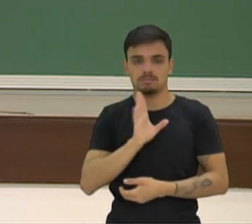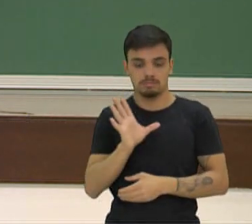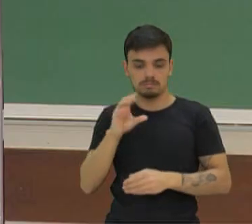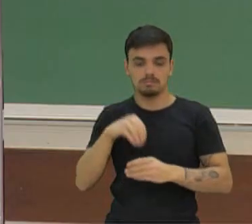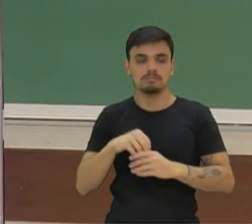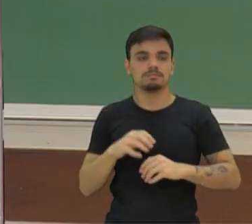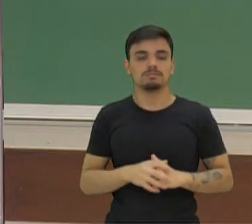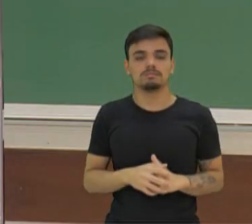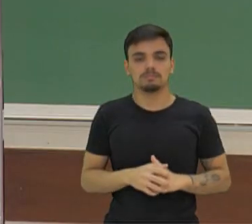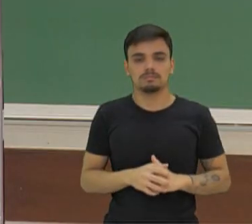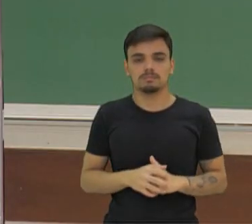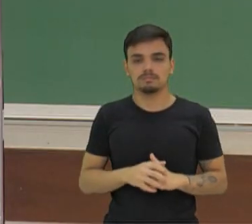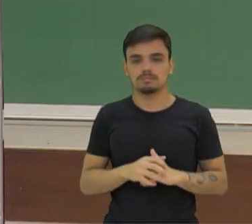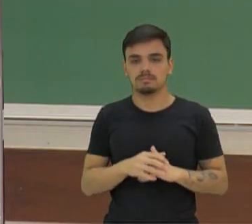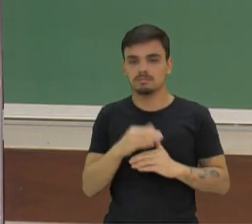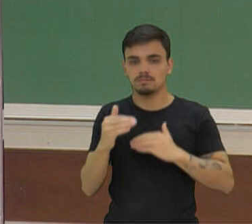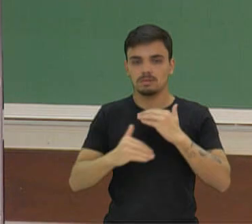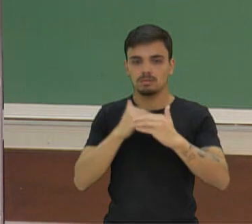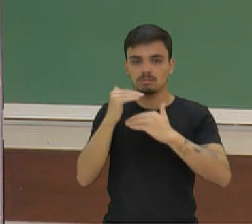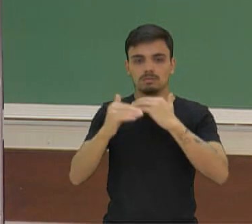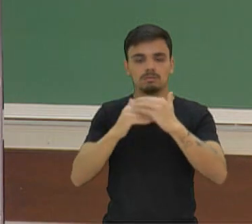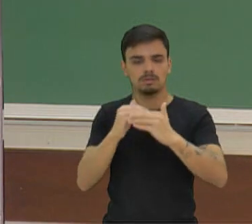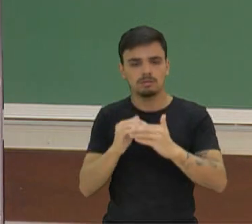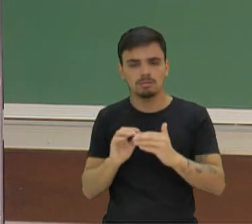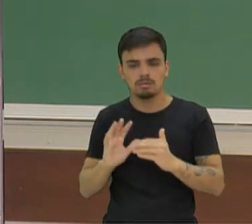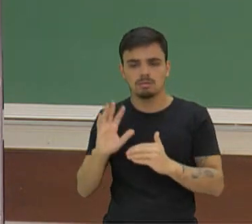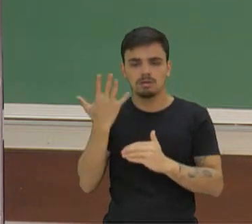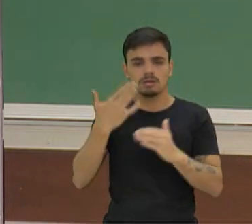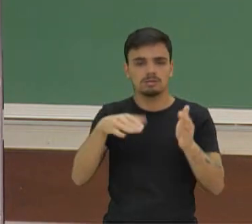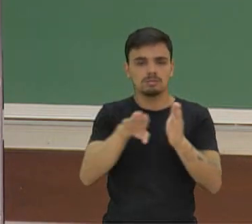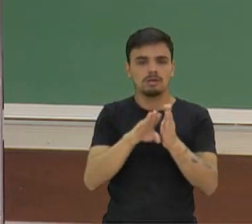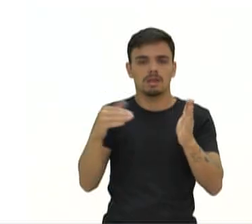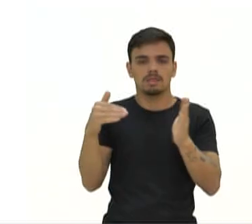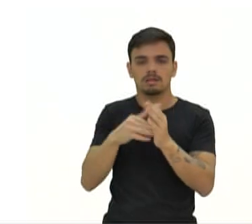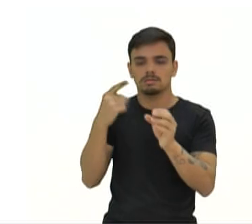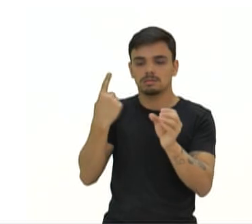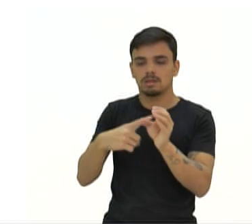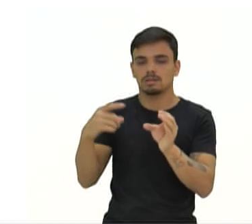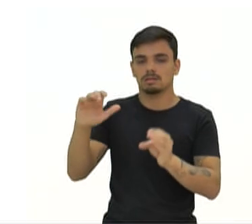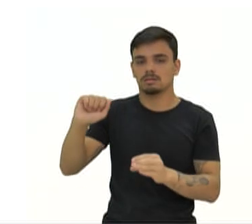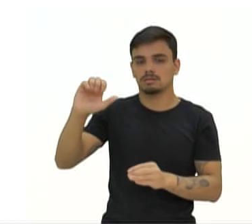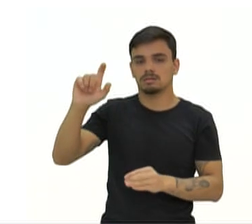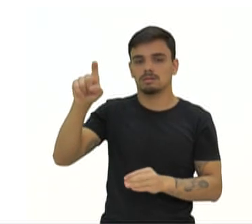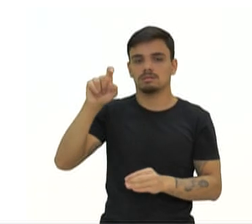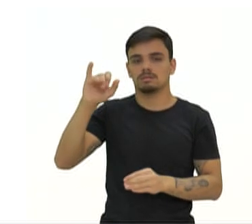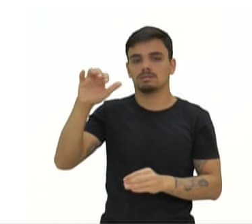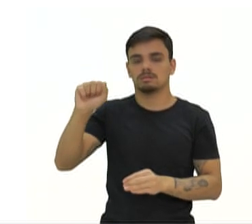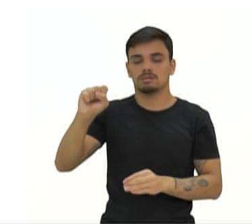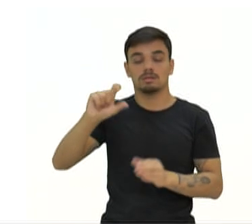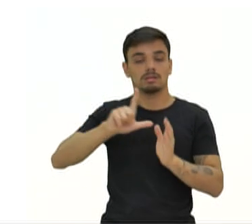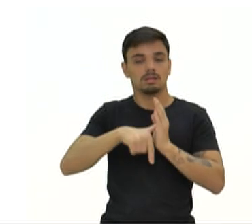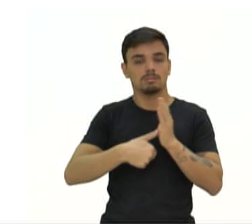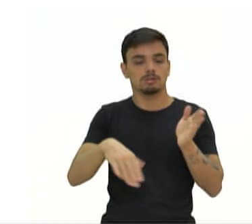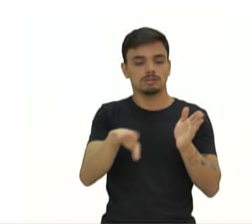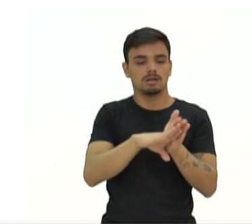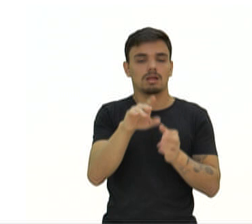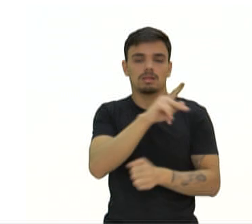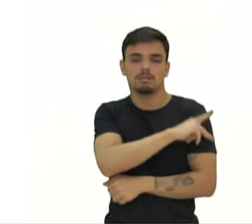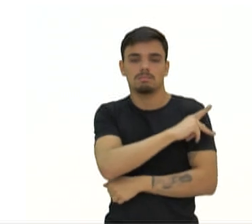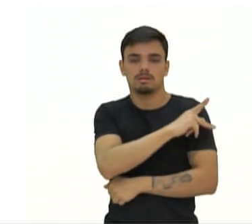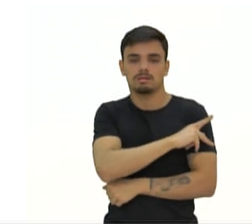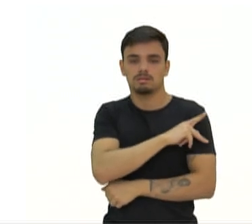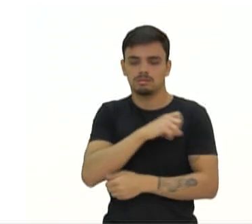O movimento avançou e conquistou a importante cidade de Caxias. Depois foram para o Piauí e, com a ajuda de